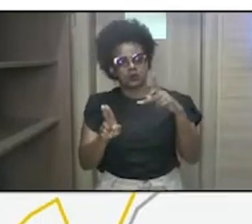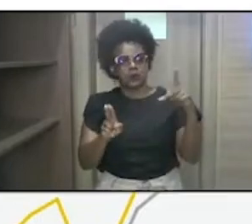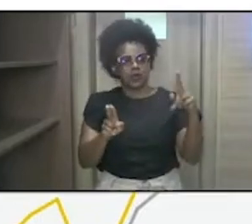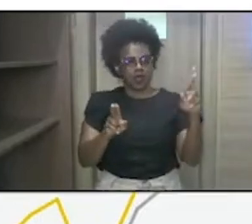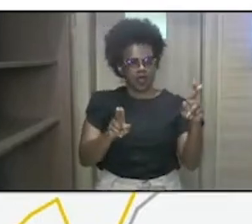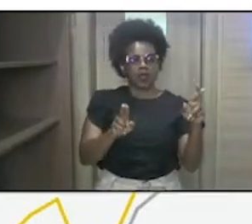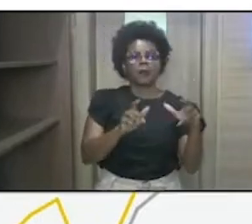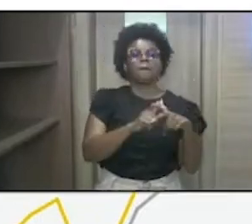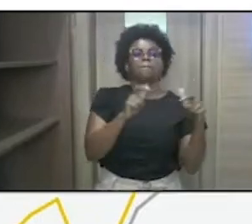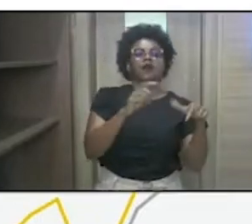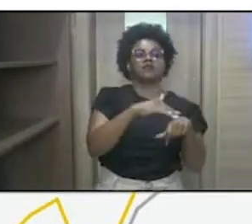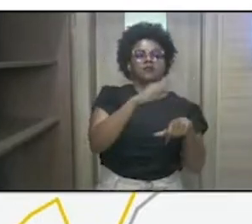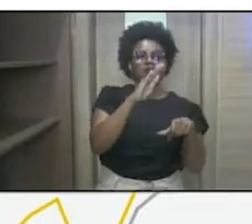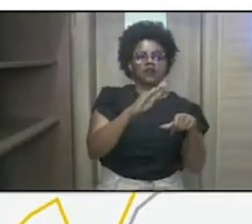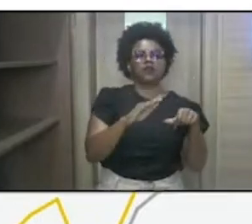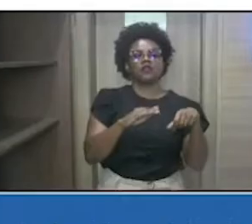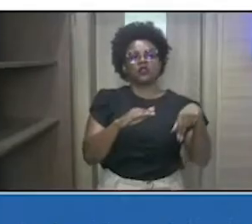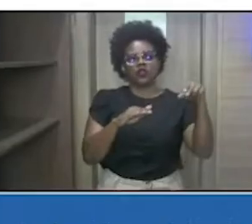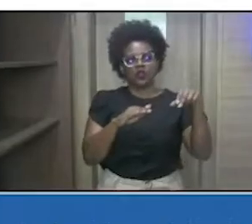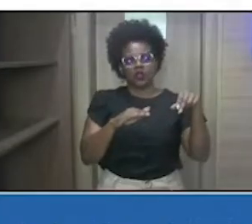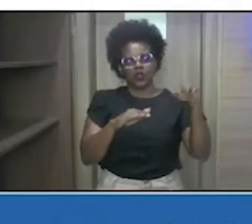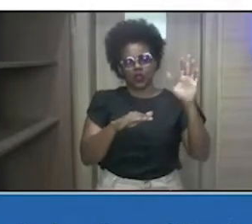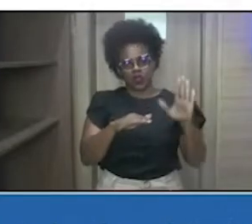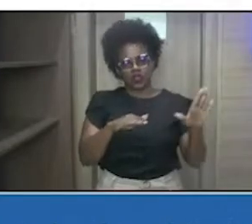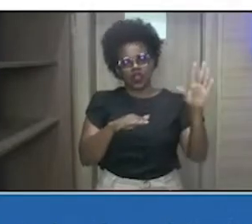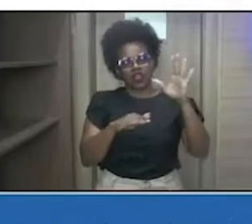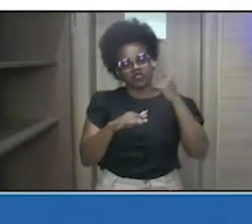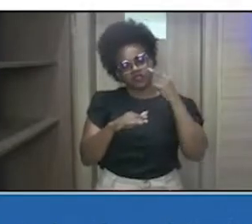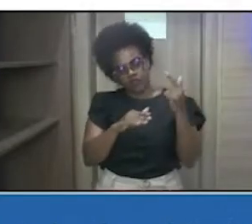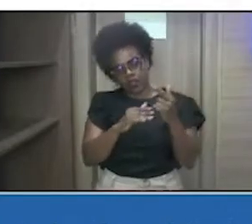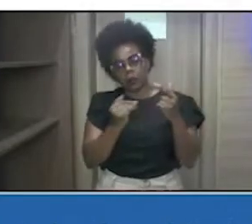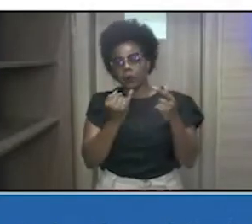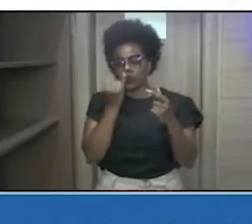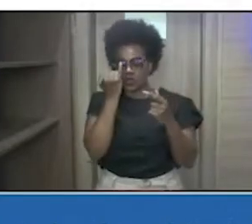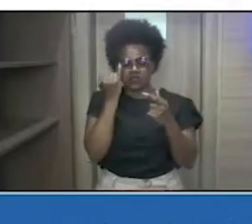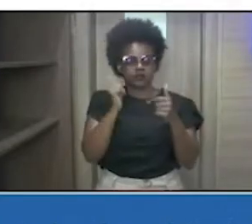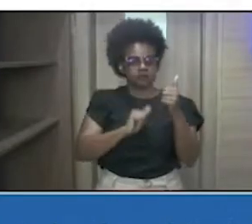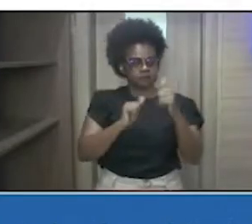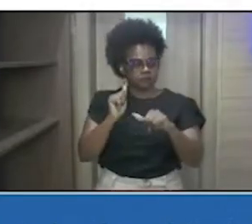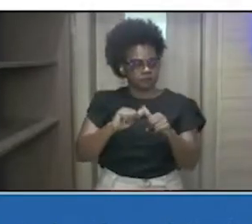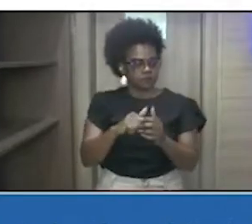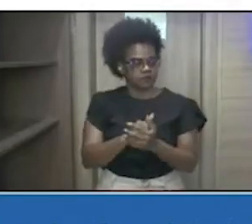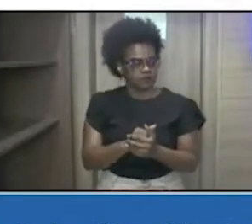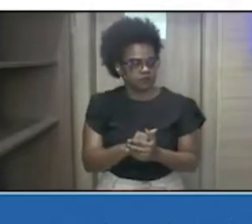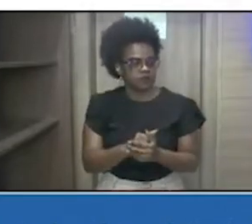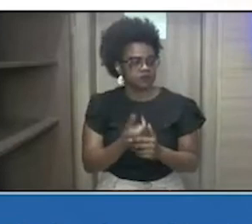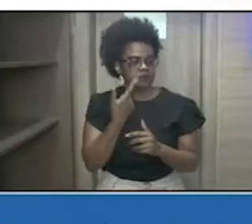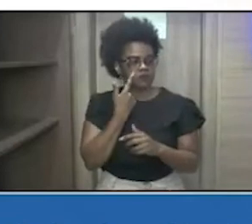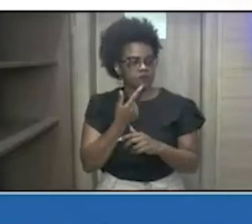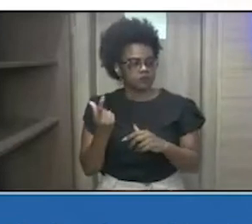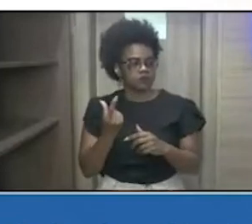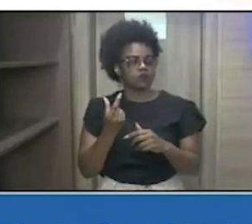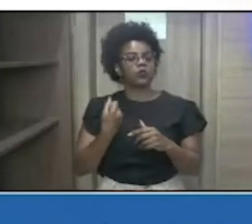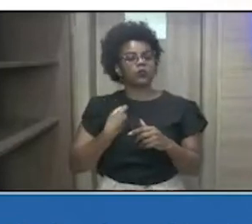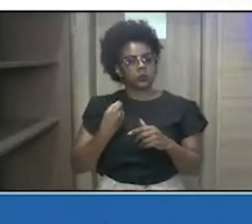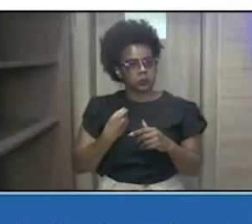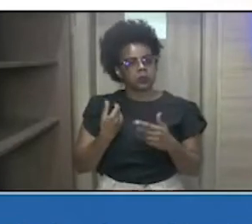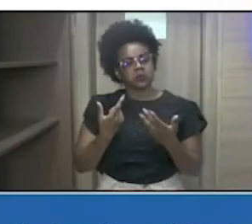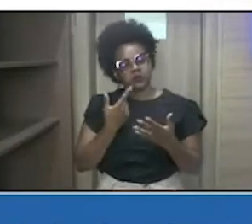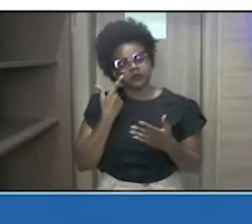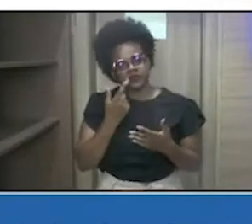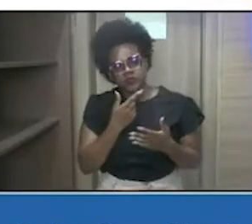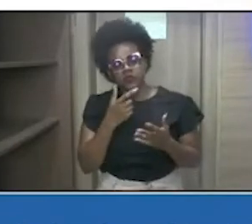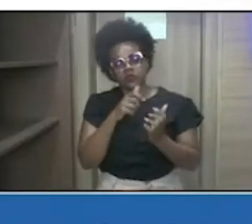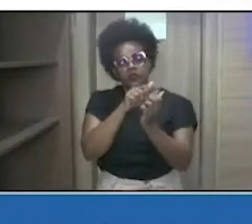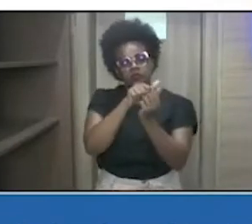região Nordeste. Isso aqui, portanto, pode revelar alguns elementos interessantes de análise, né? Então, do ponto de vista dos números, nós vamos dizer que as